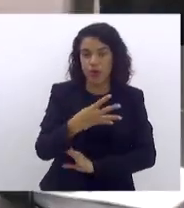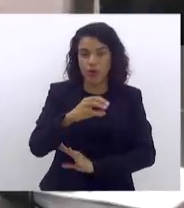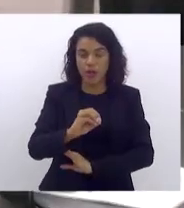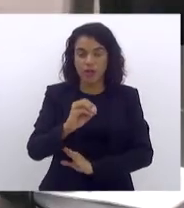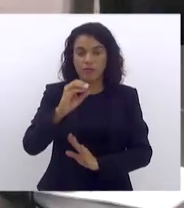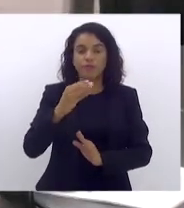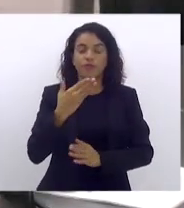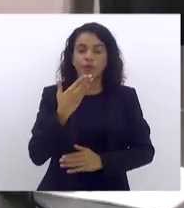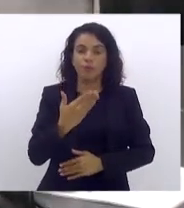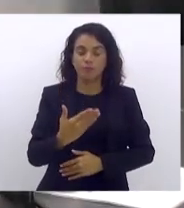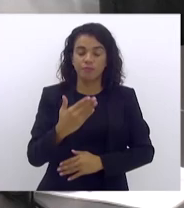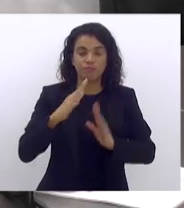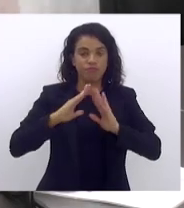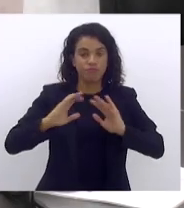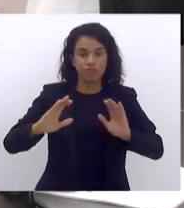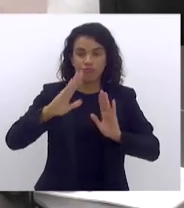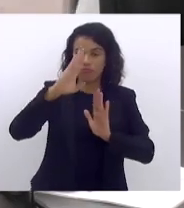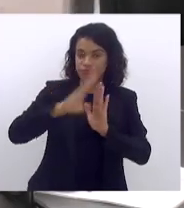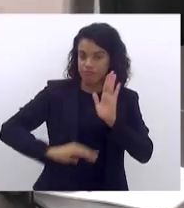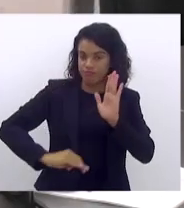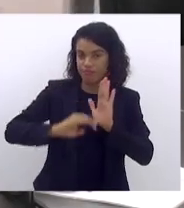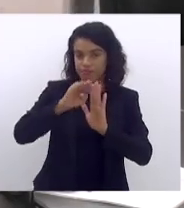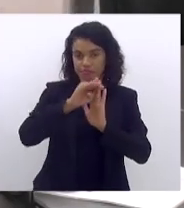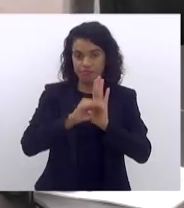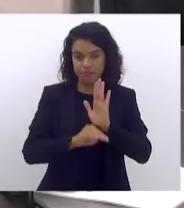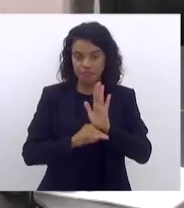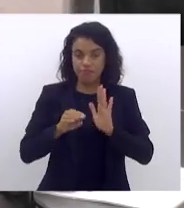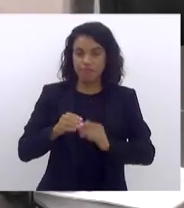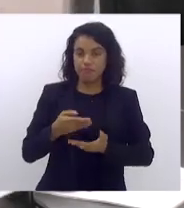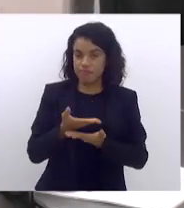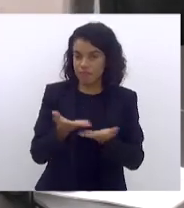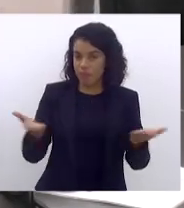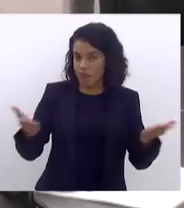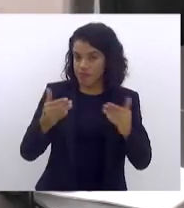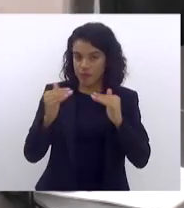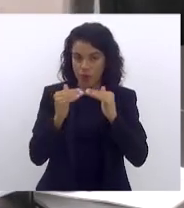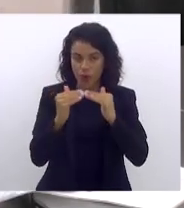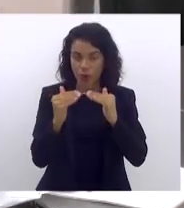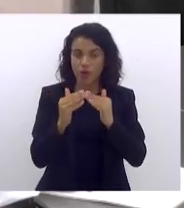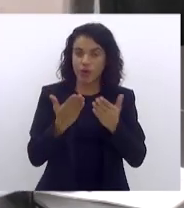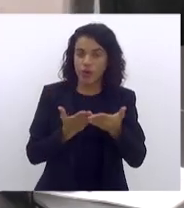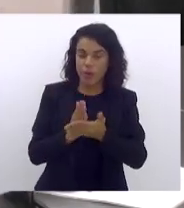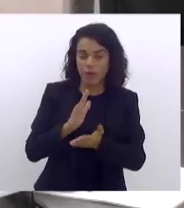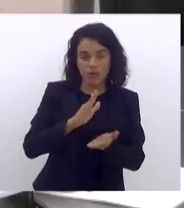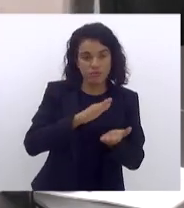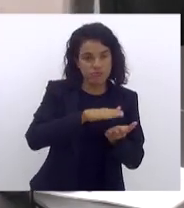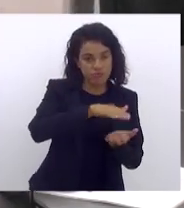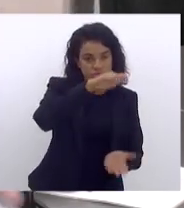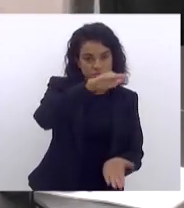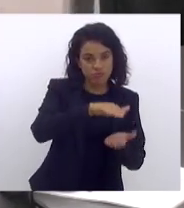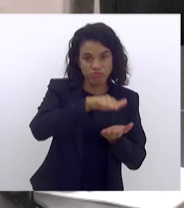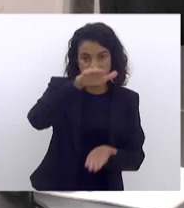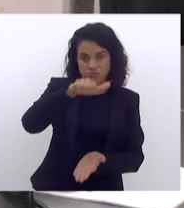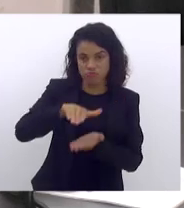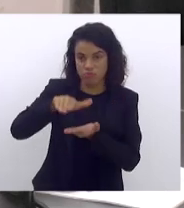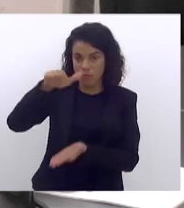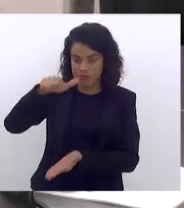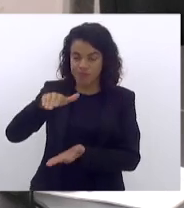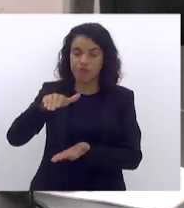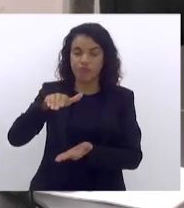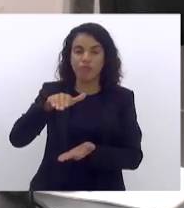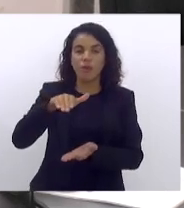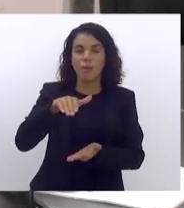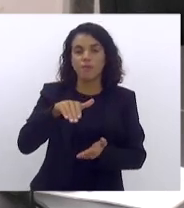foram pedidos para serem retirados de pauta. São os senhores que aprovam a votação em bloco dos